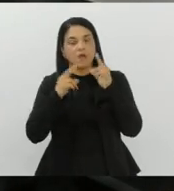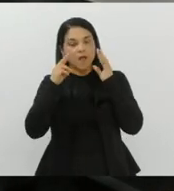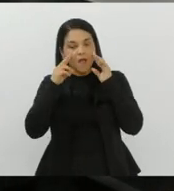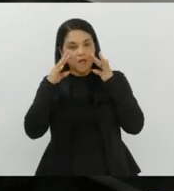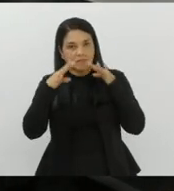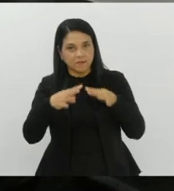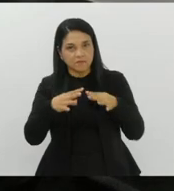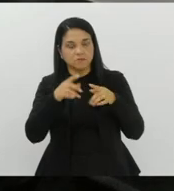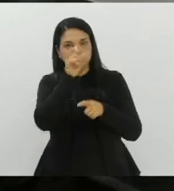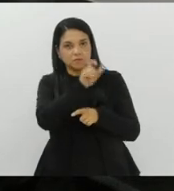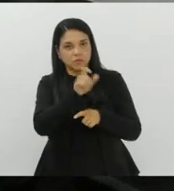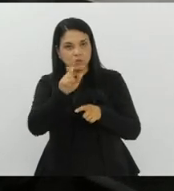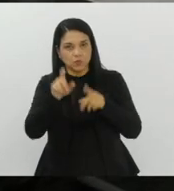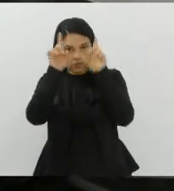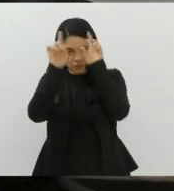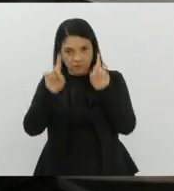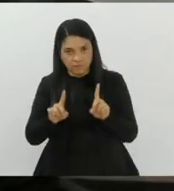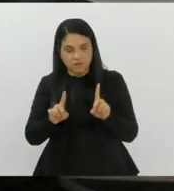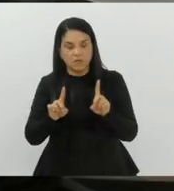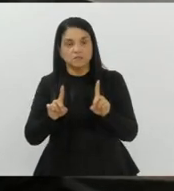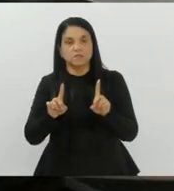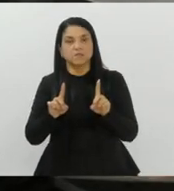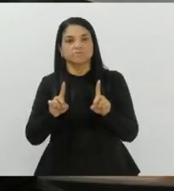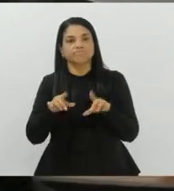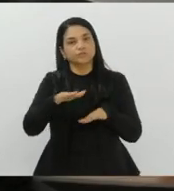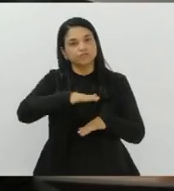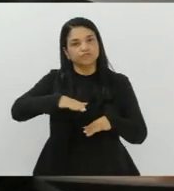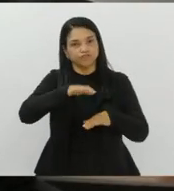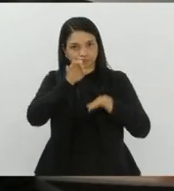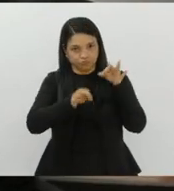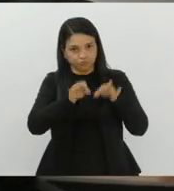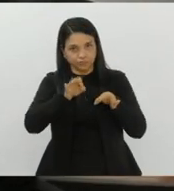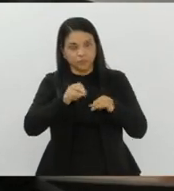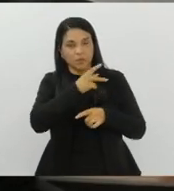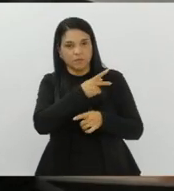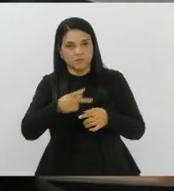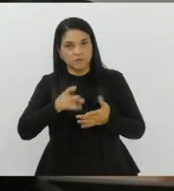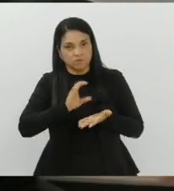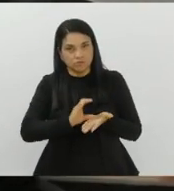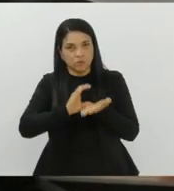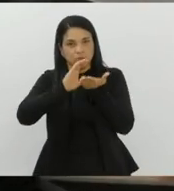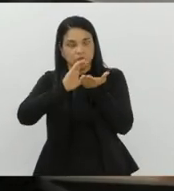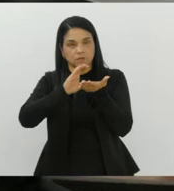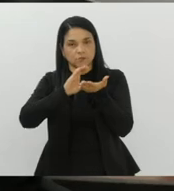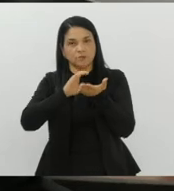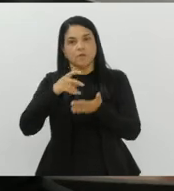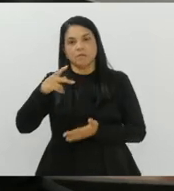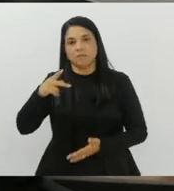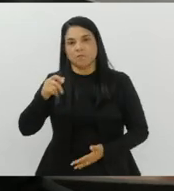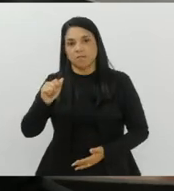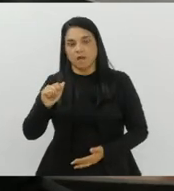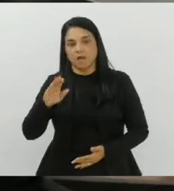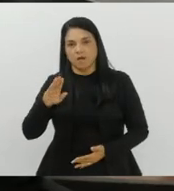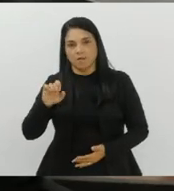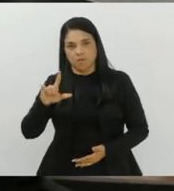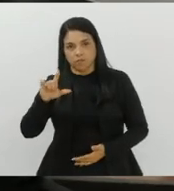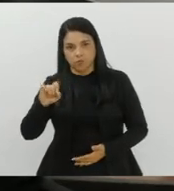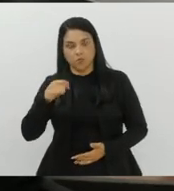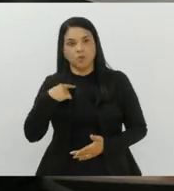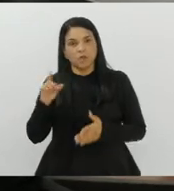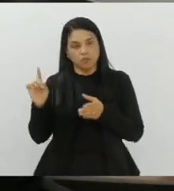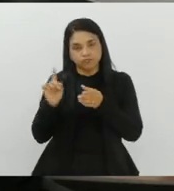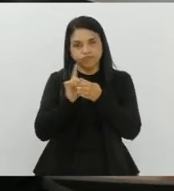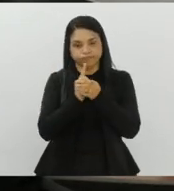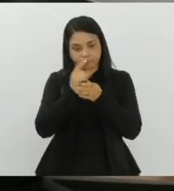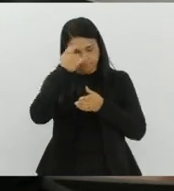com Deficiência no âmbito judicial, que é presidido pelo conselheiro Pablo. Eu sou